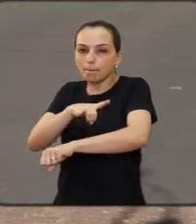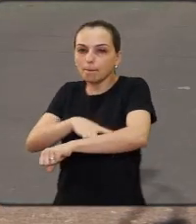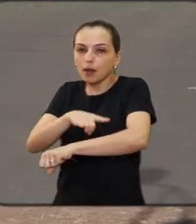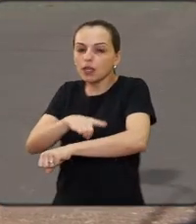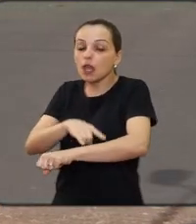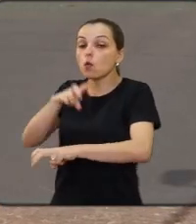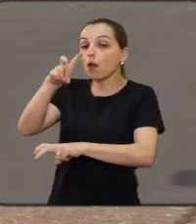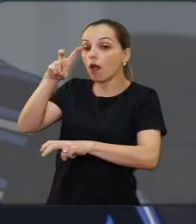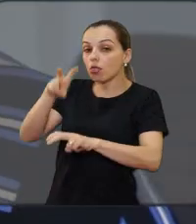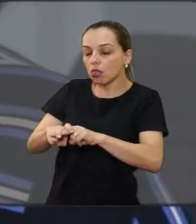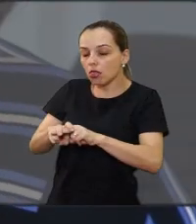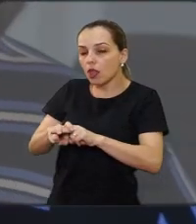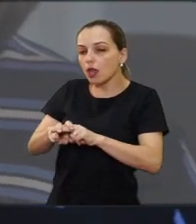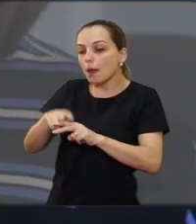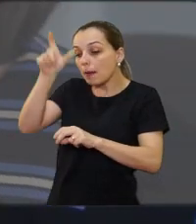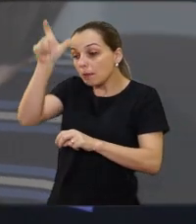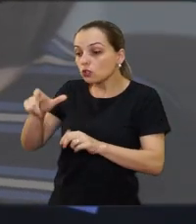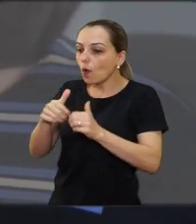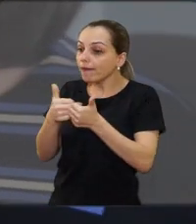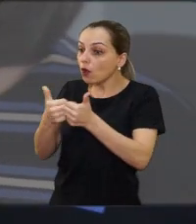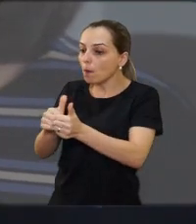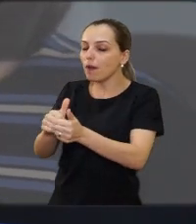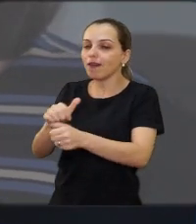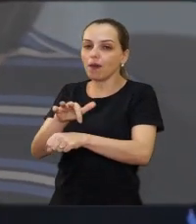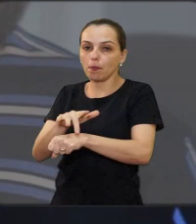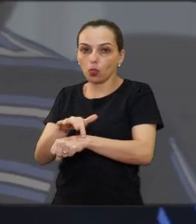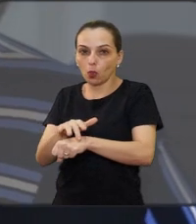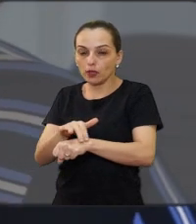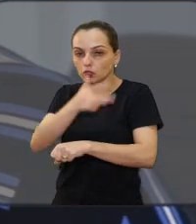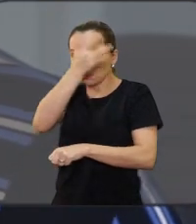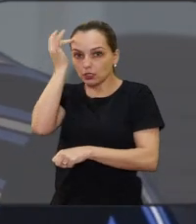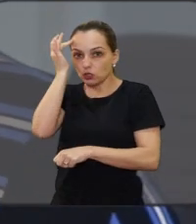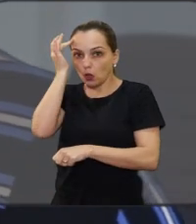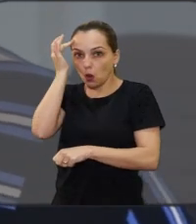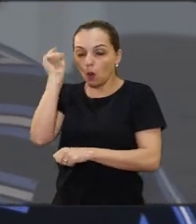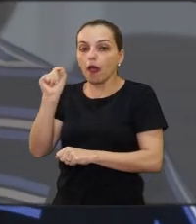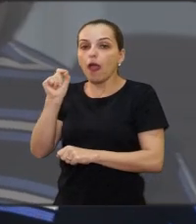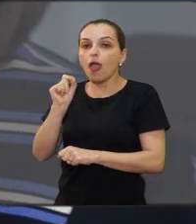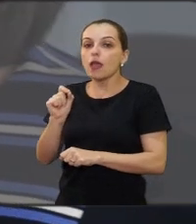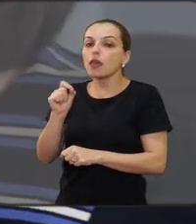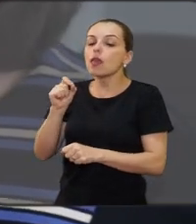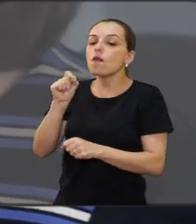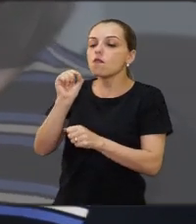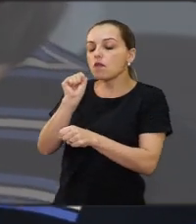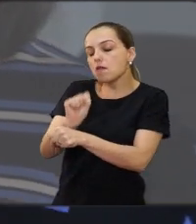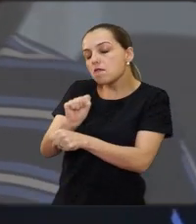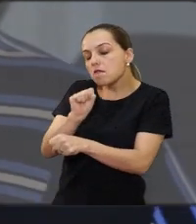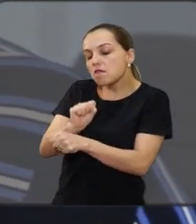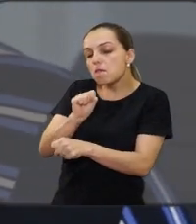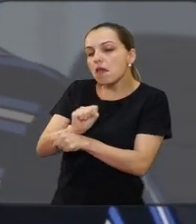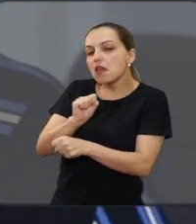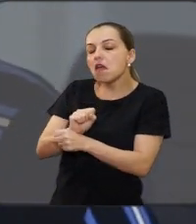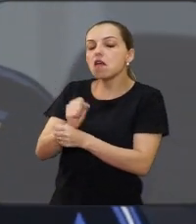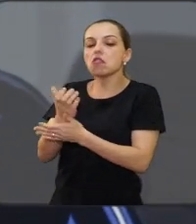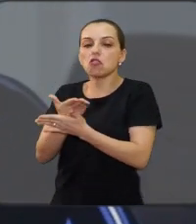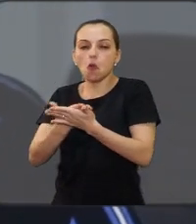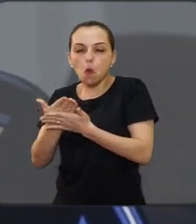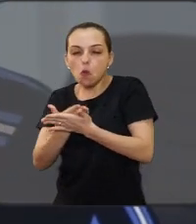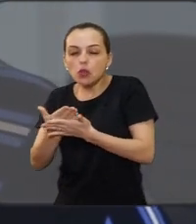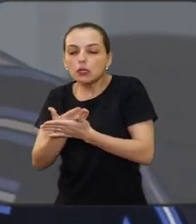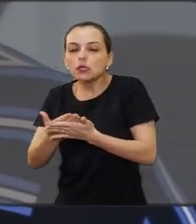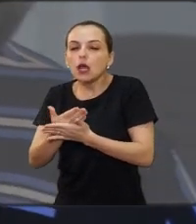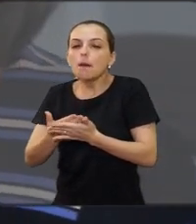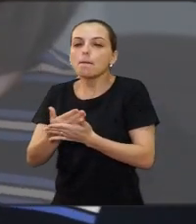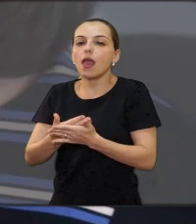com cadeira, poltronas para o acompanhante, para o paciente ficar lá, fazendo uma reidratação, muitas vezes fazendo um